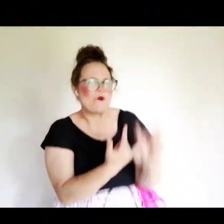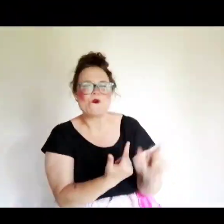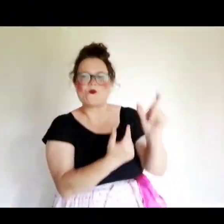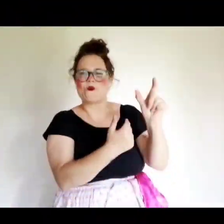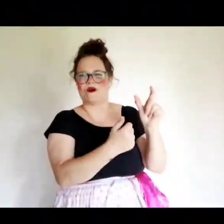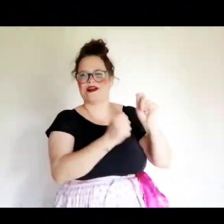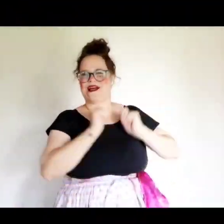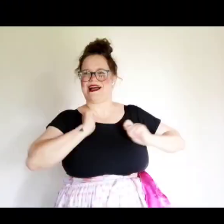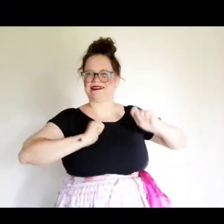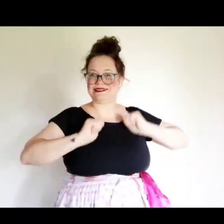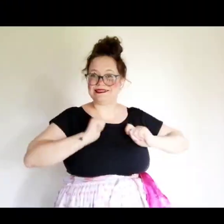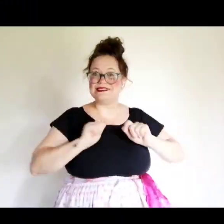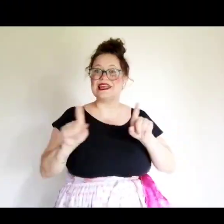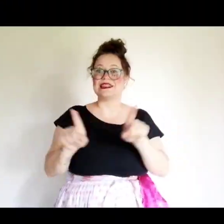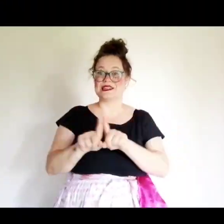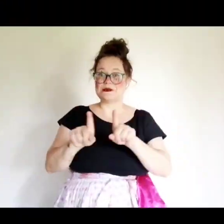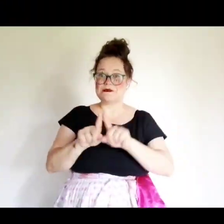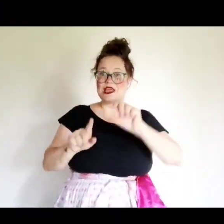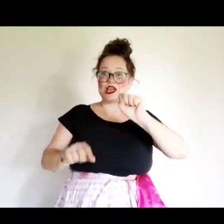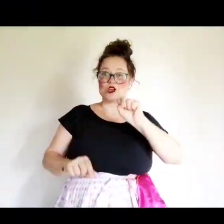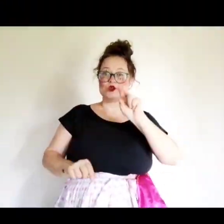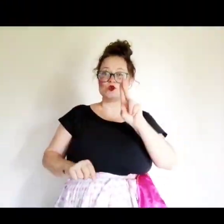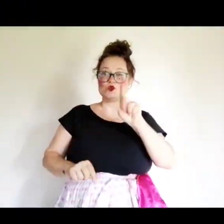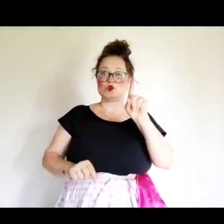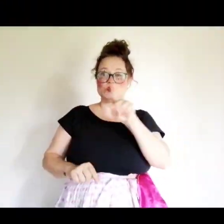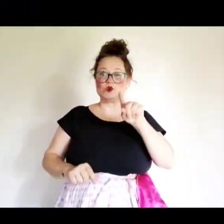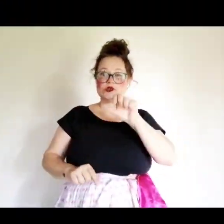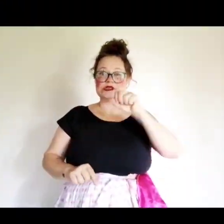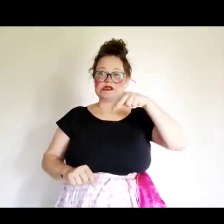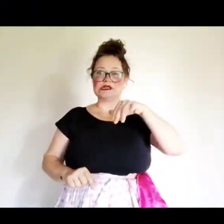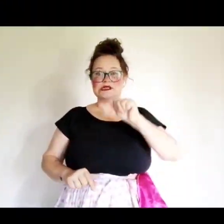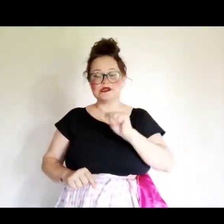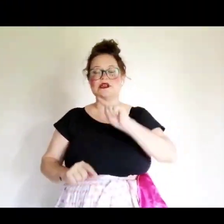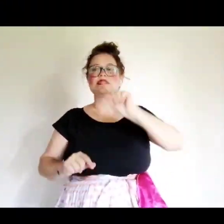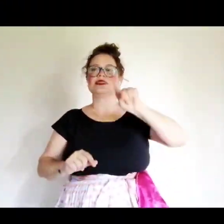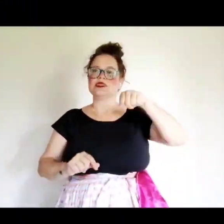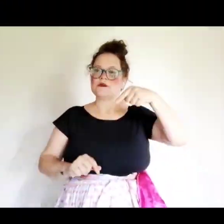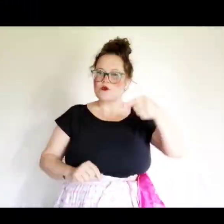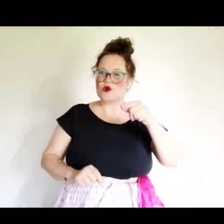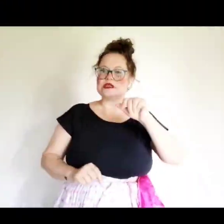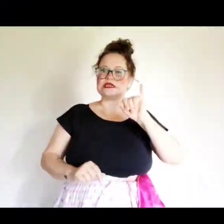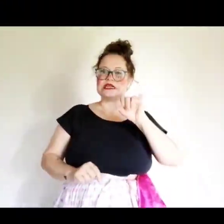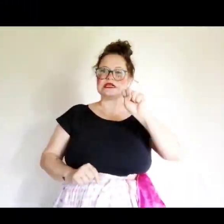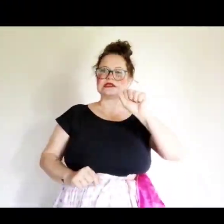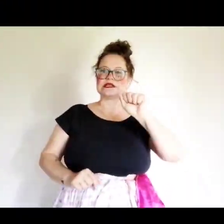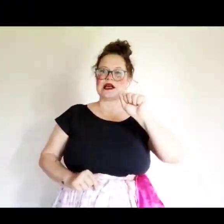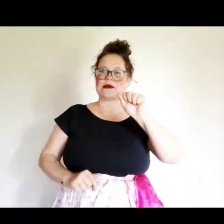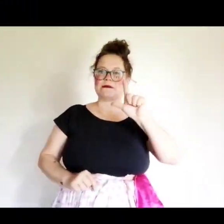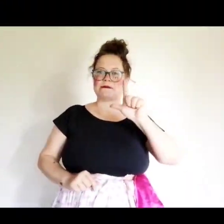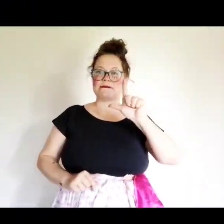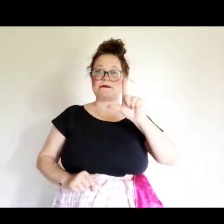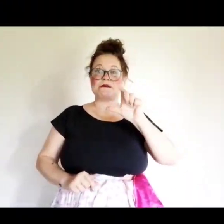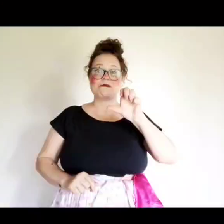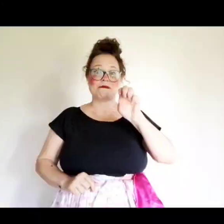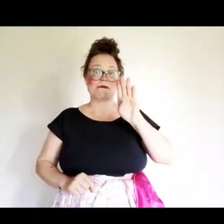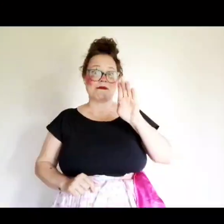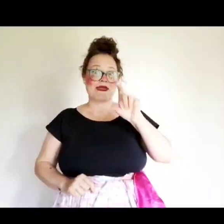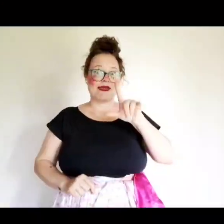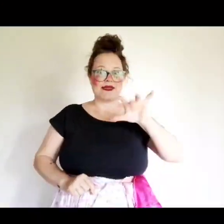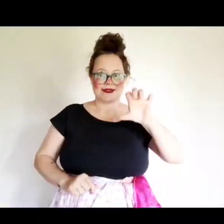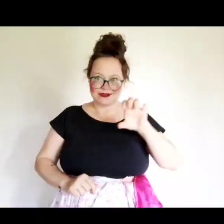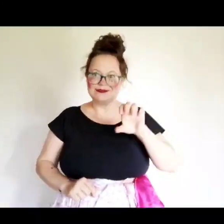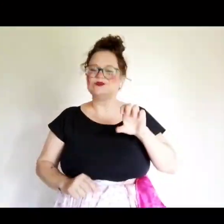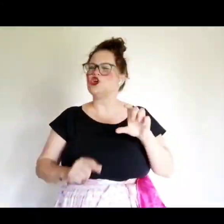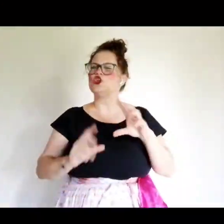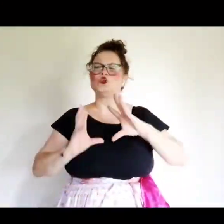ela fazia. A Susana Branches, depois a Isabelle Drummond, que já era mais atual.